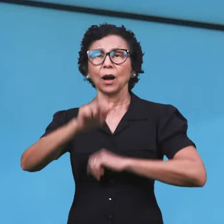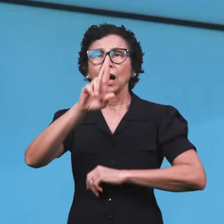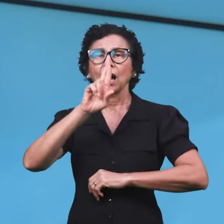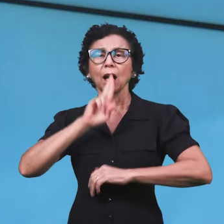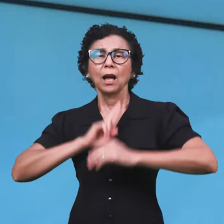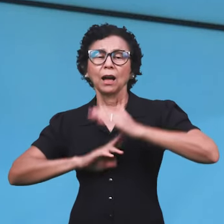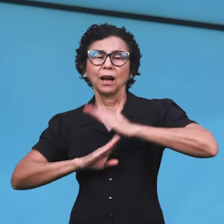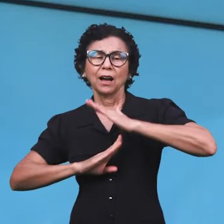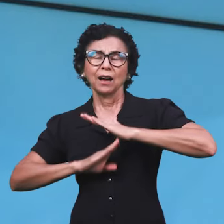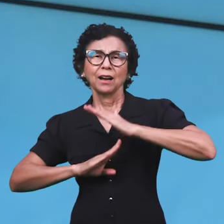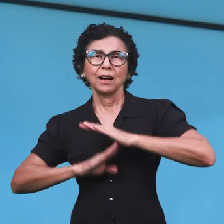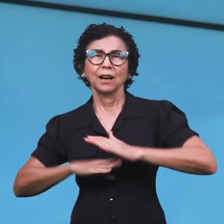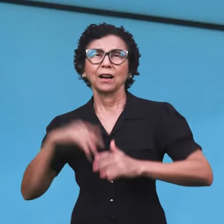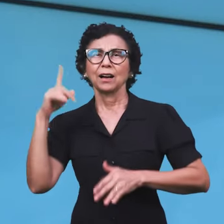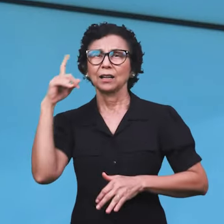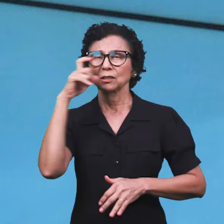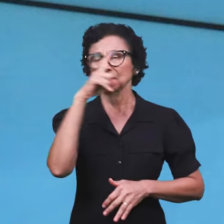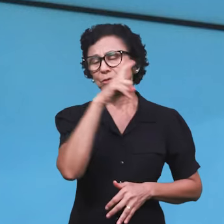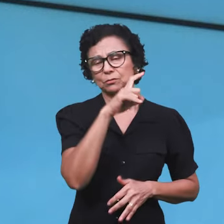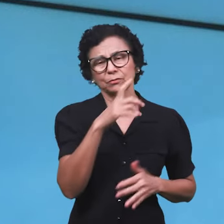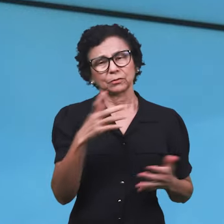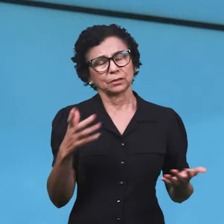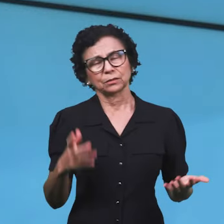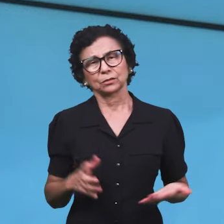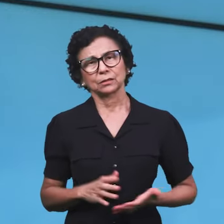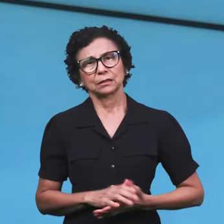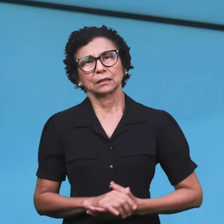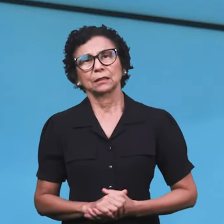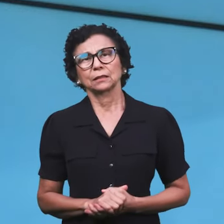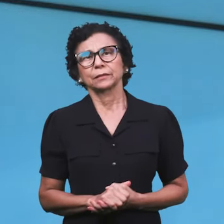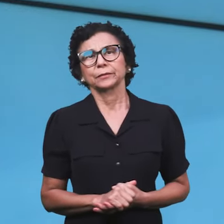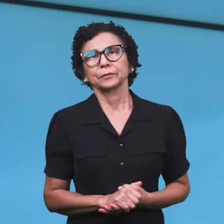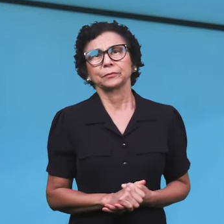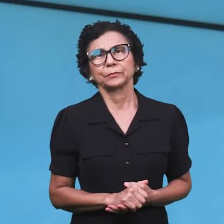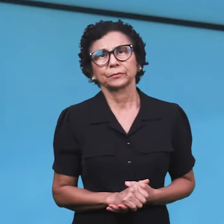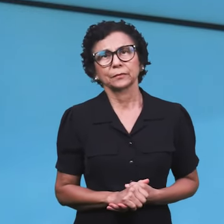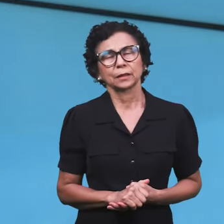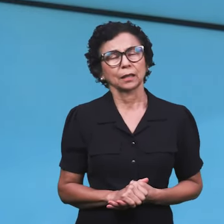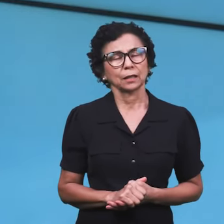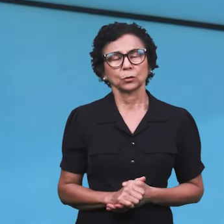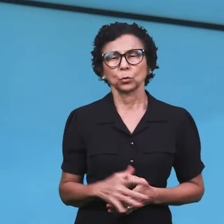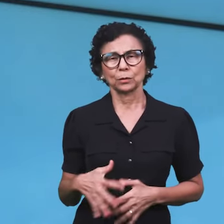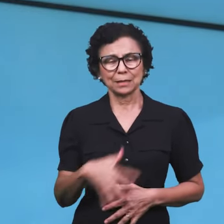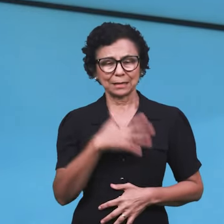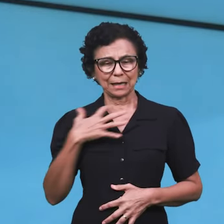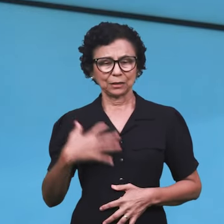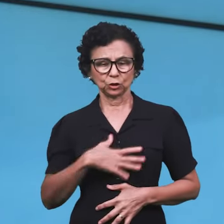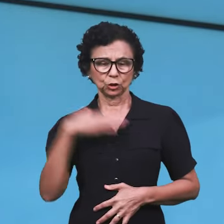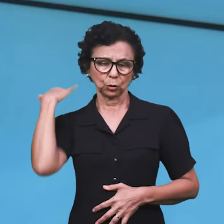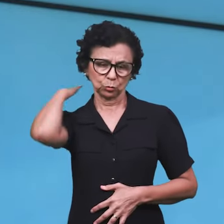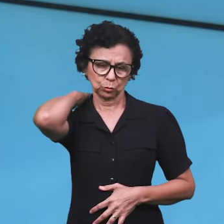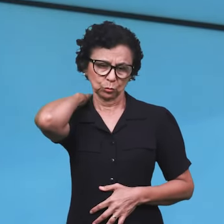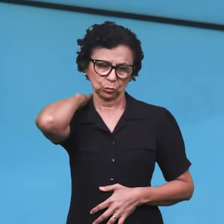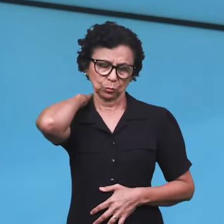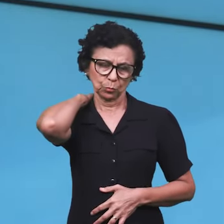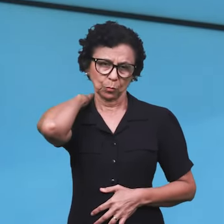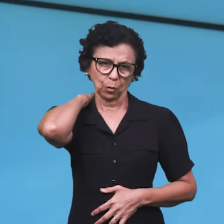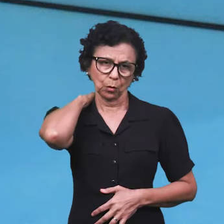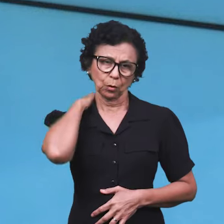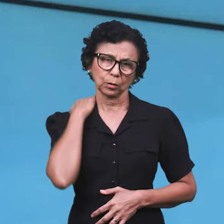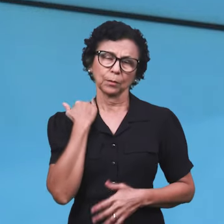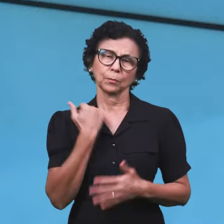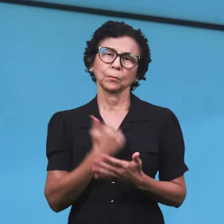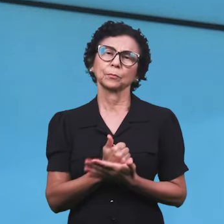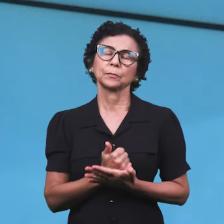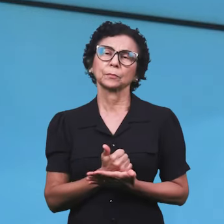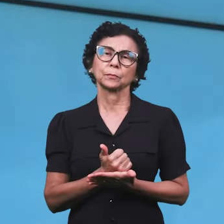estresse, que podem alterar lá a mucosa respiratória, e aí a criança pode entrar na crise de asma. E